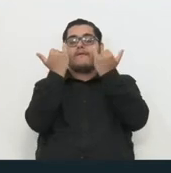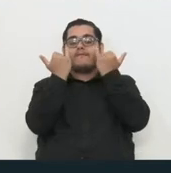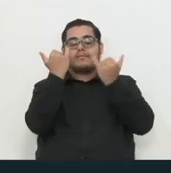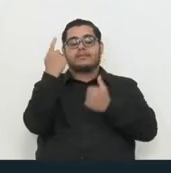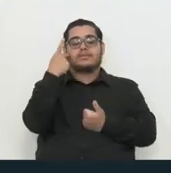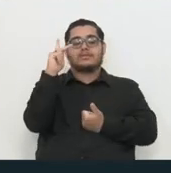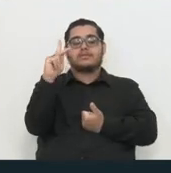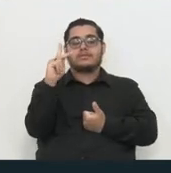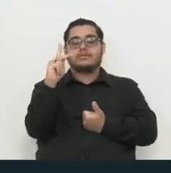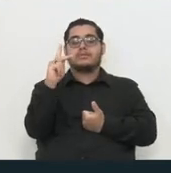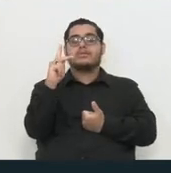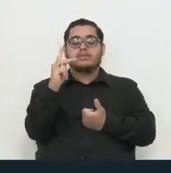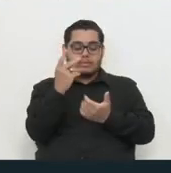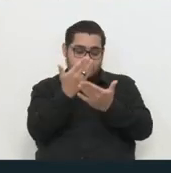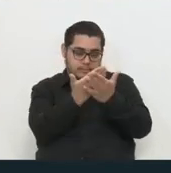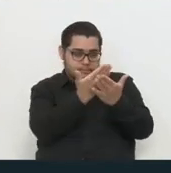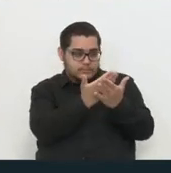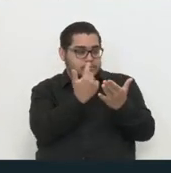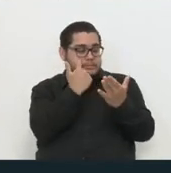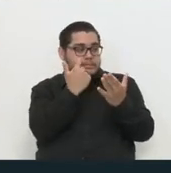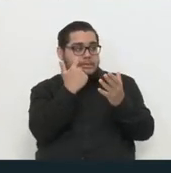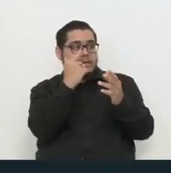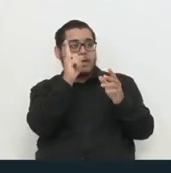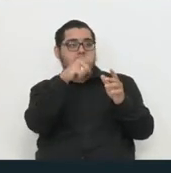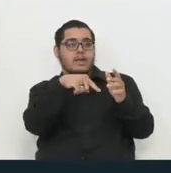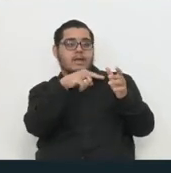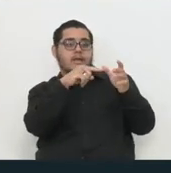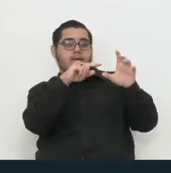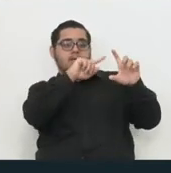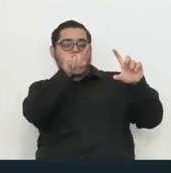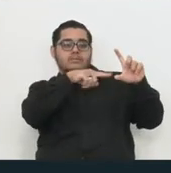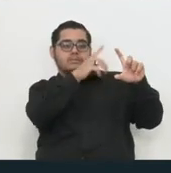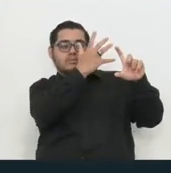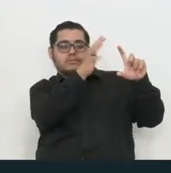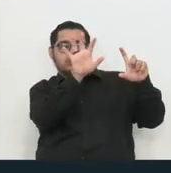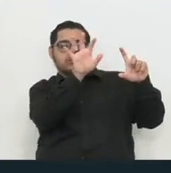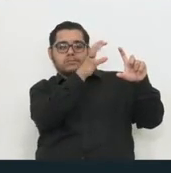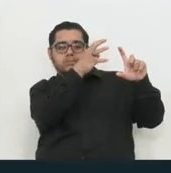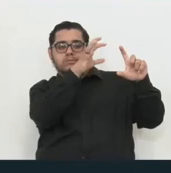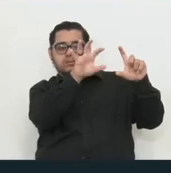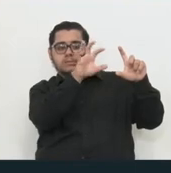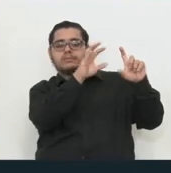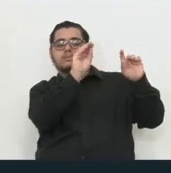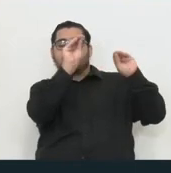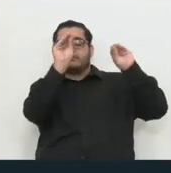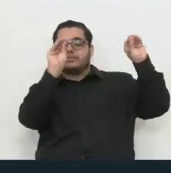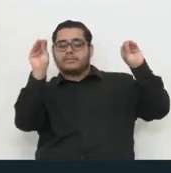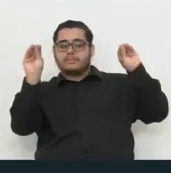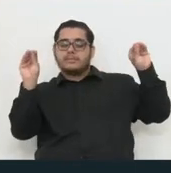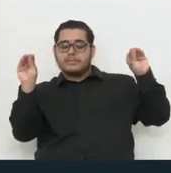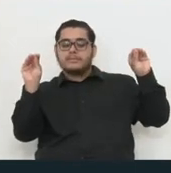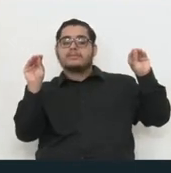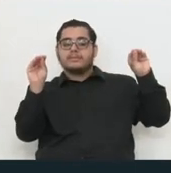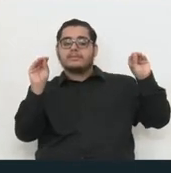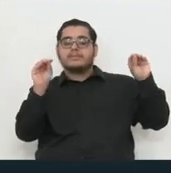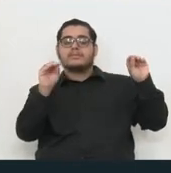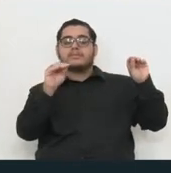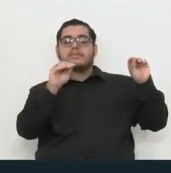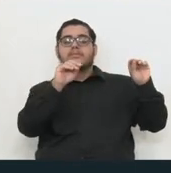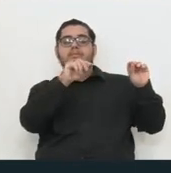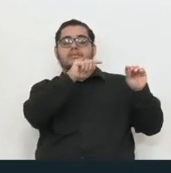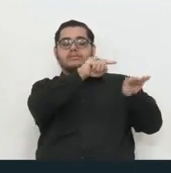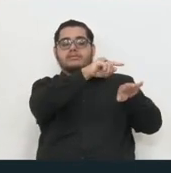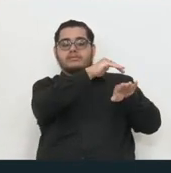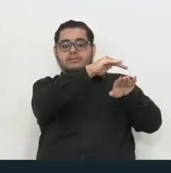estudos para instalação de ventiladores sobre e a falta de itens descartáveis essenciais da roupa Paraíso autor